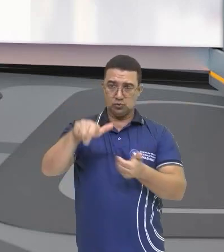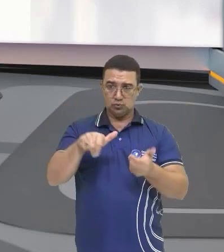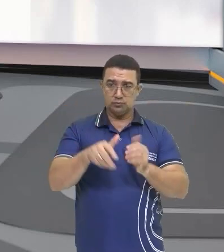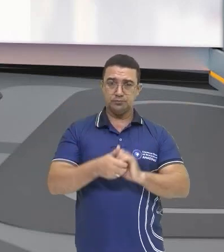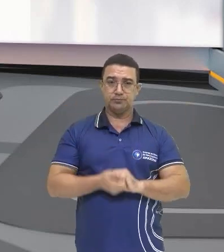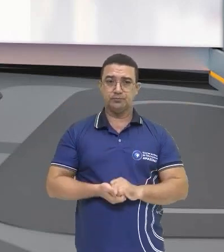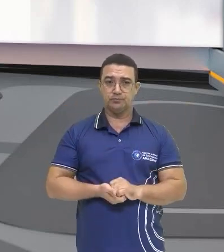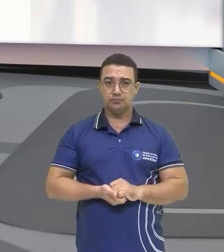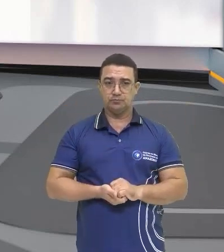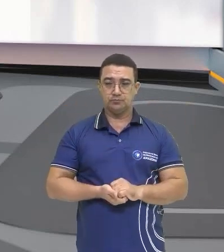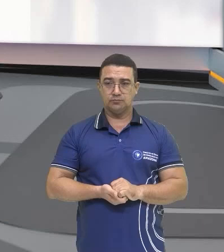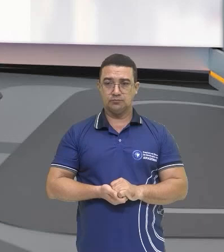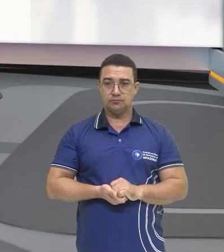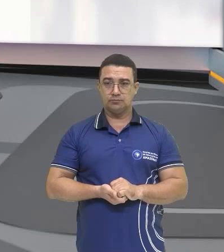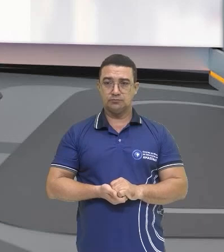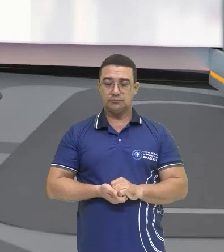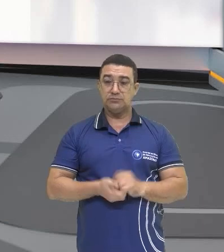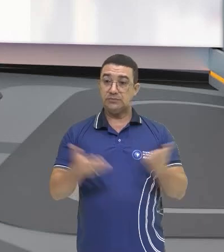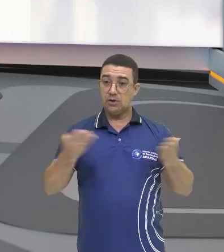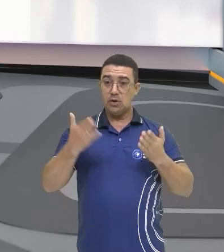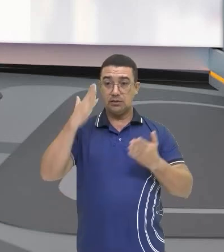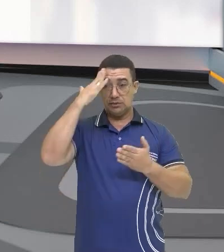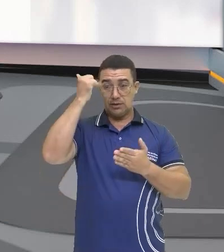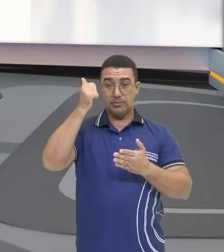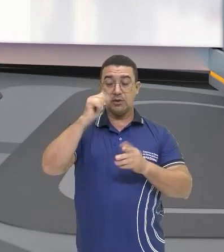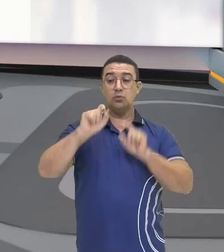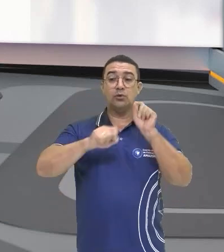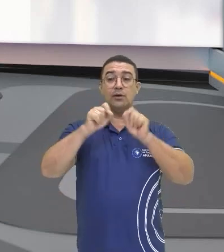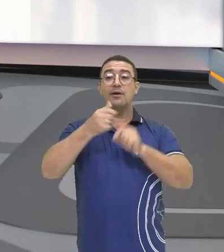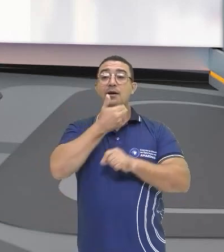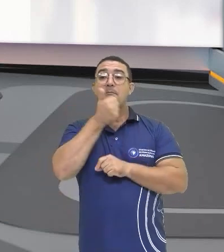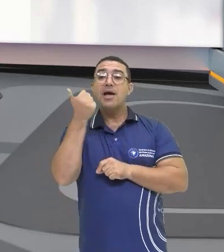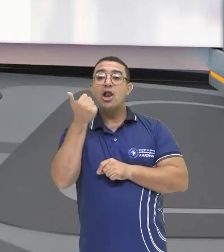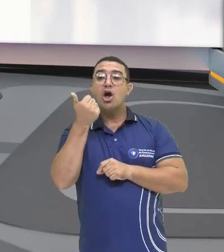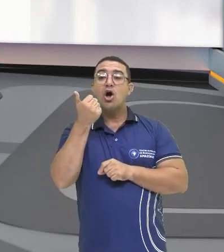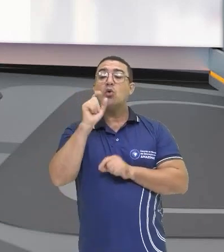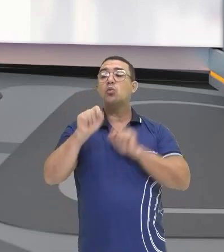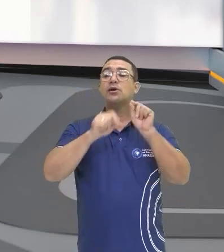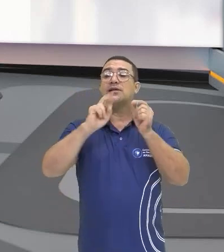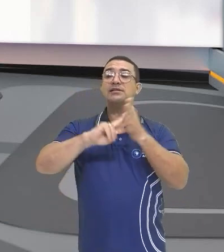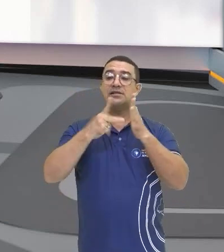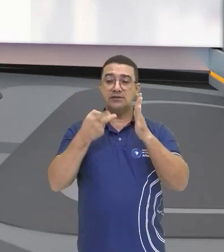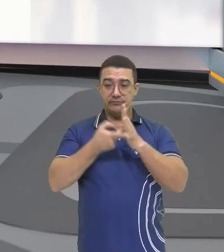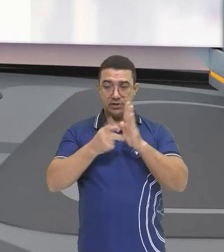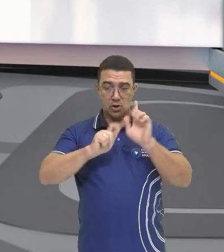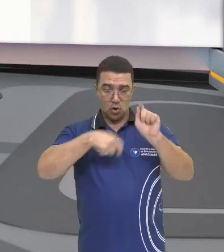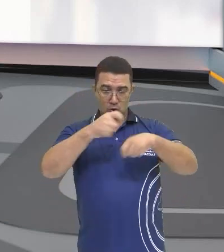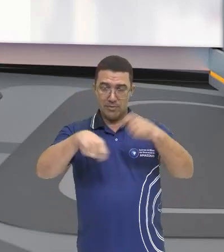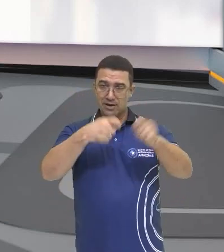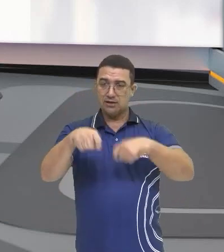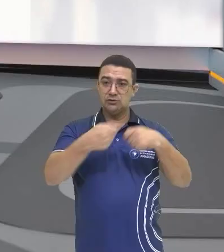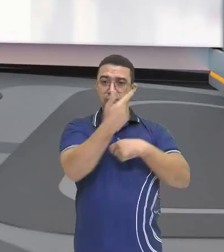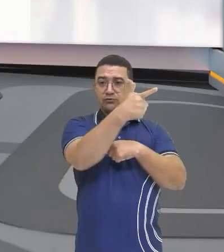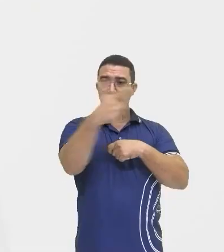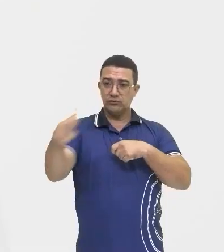certo? E agora nós vamos definir melhor o que é o comércio internacional.